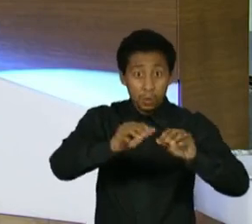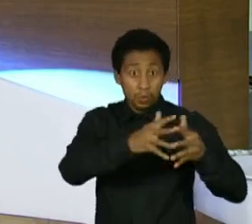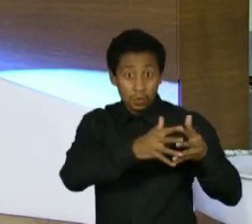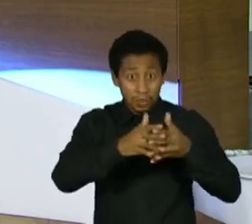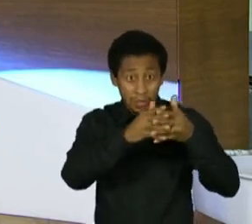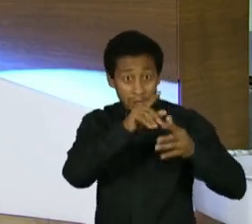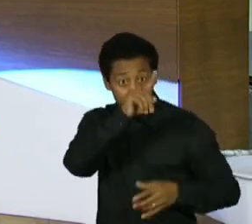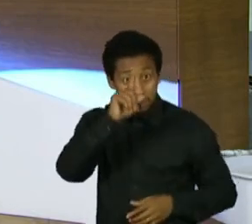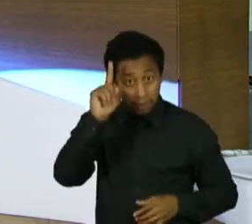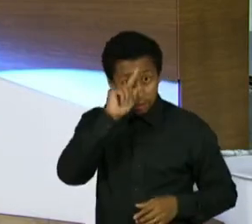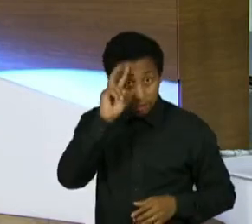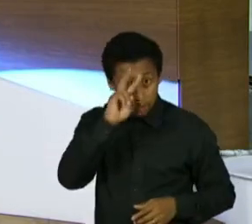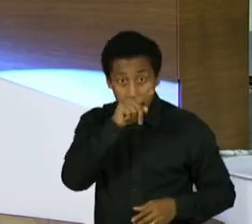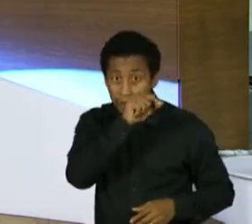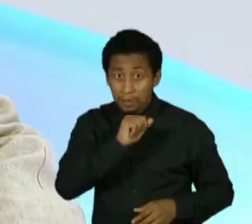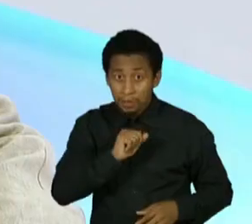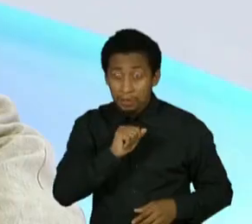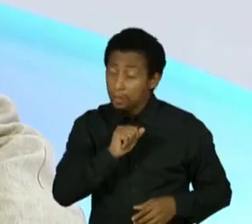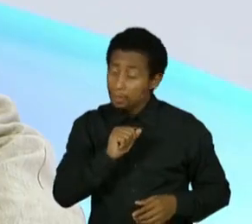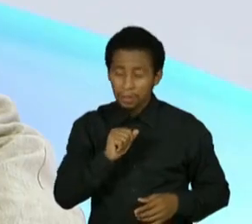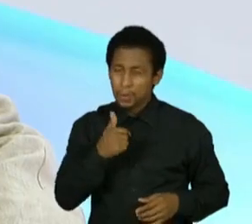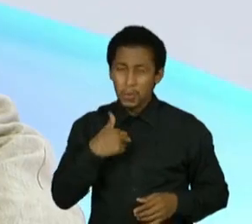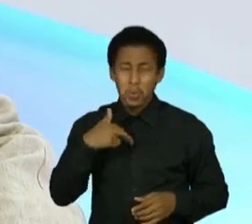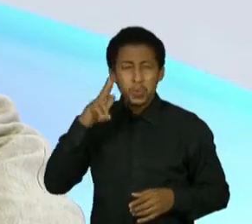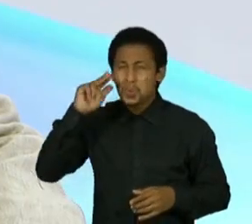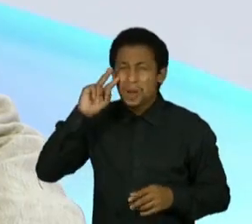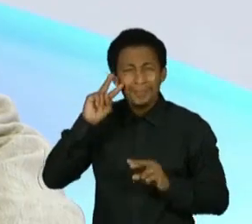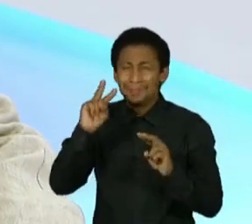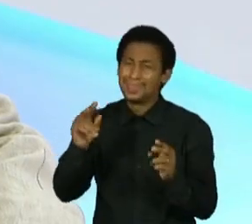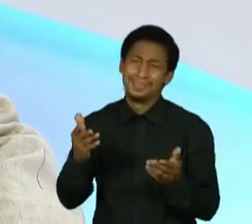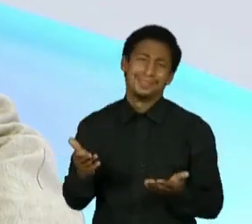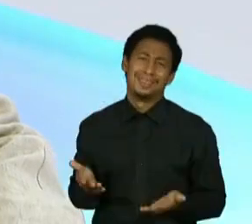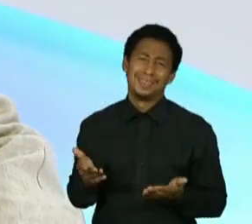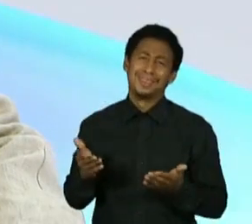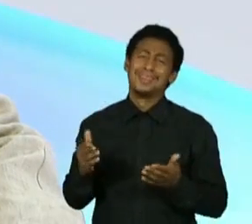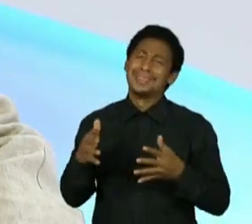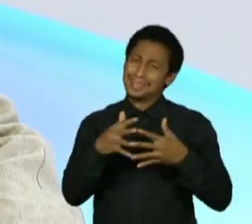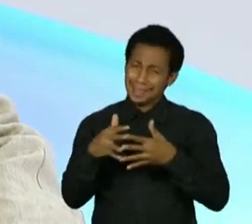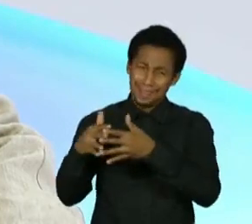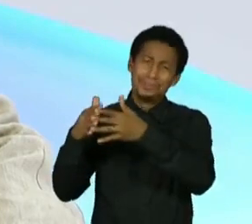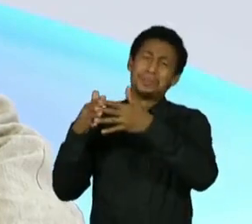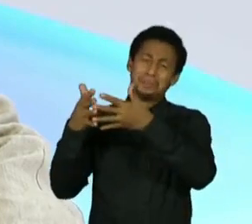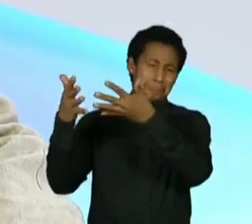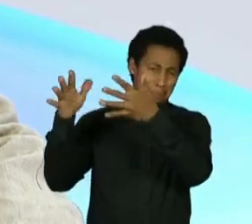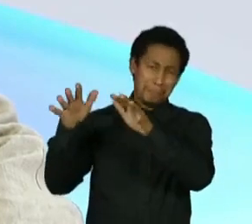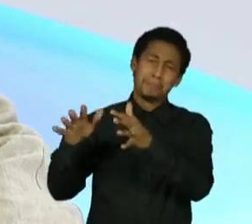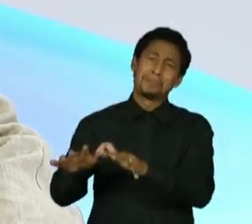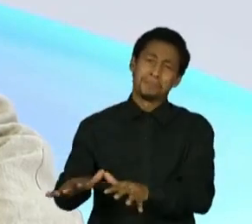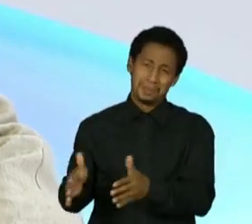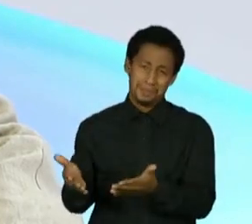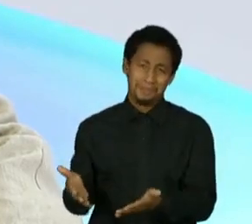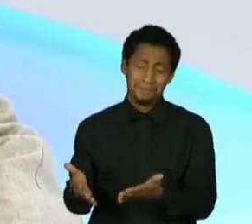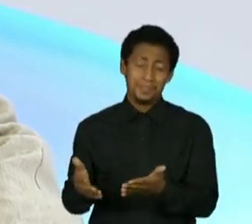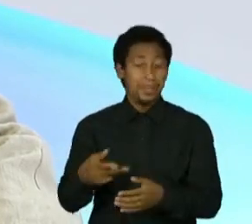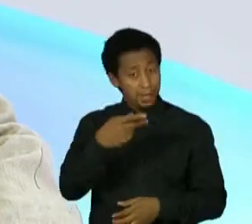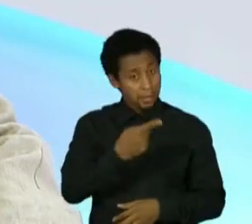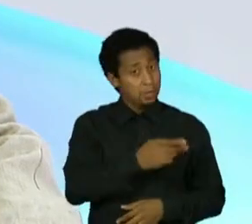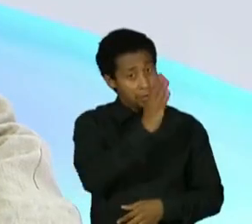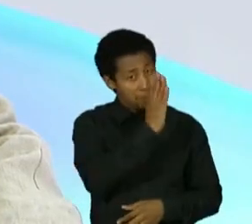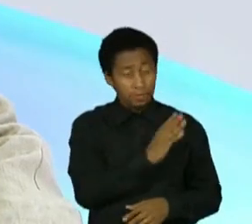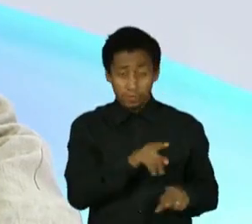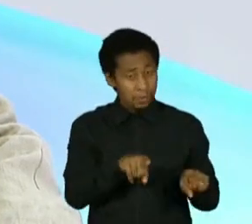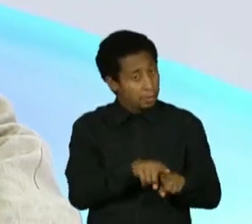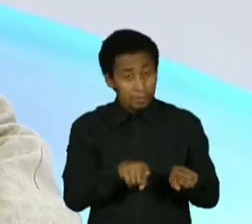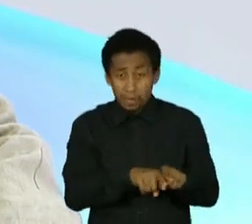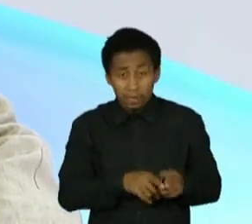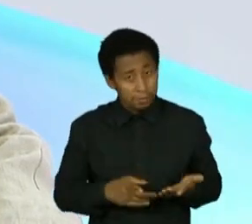em que servir nos Estados Unidos e a mesma coisa aqui no Brasil quer dizer o populismo autoritário faz